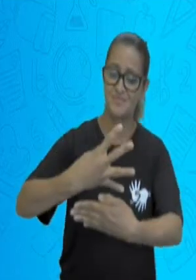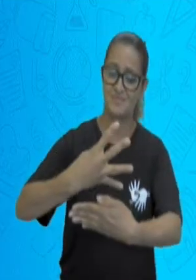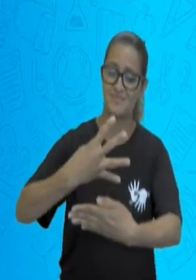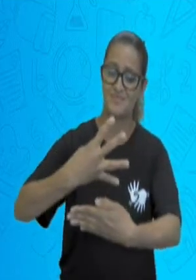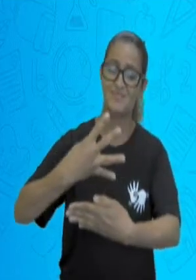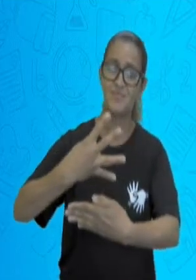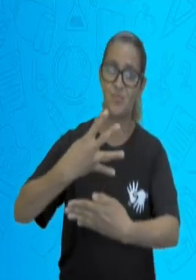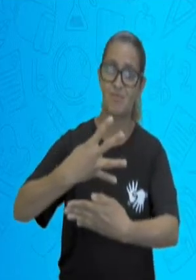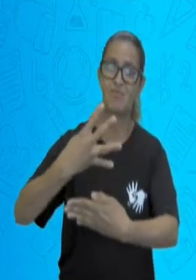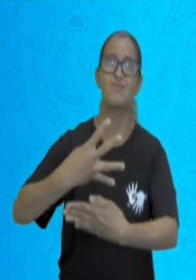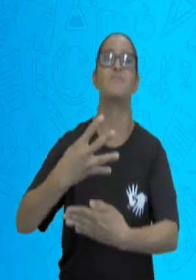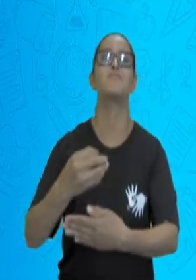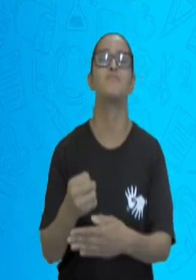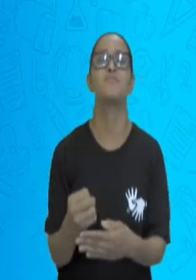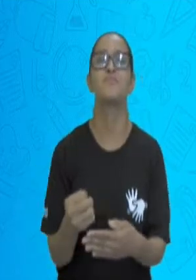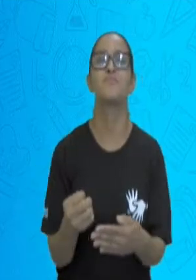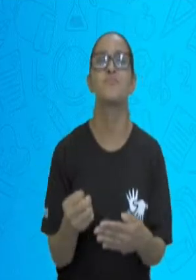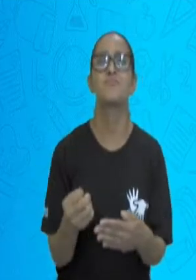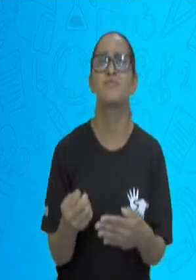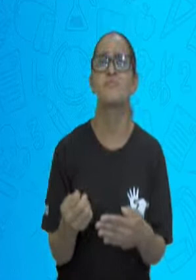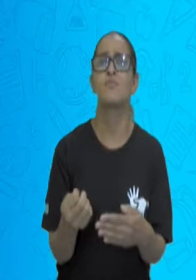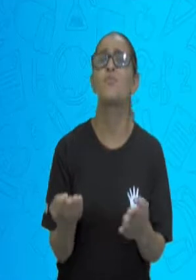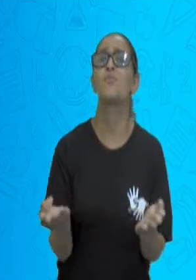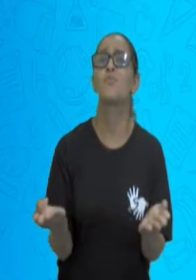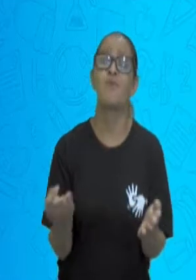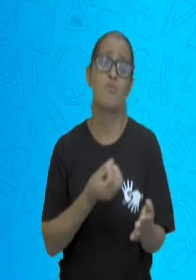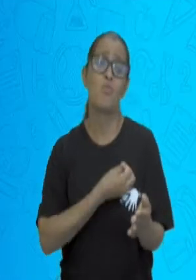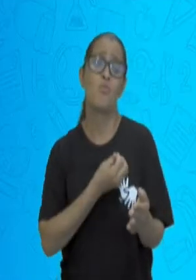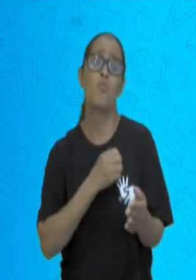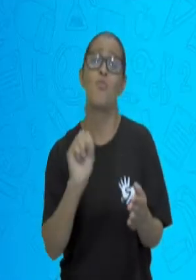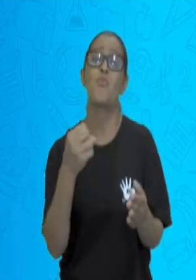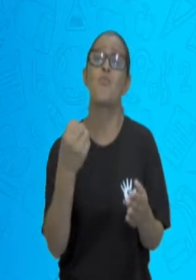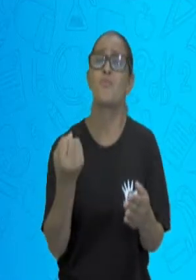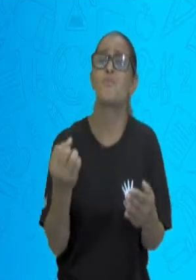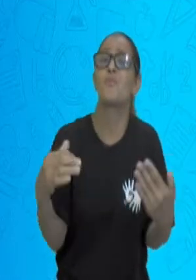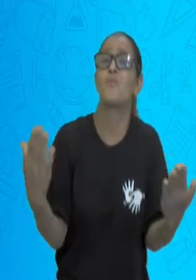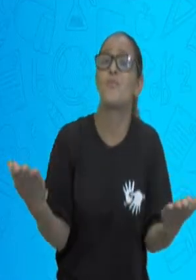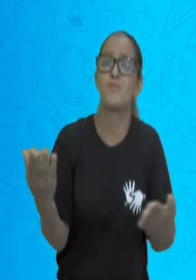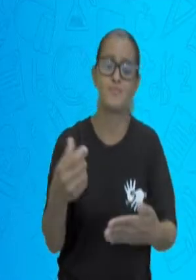4. O que vem antes do número 8?